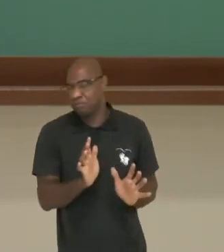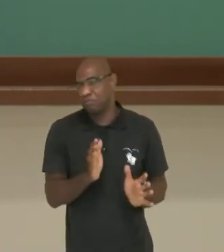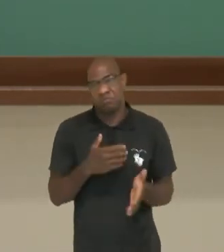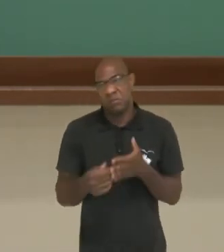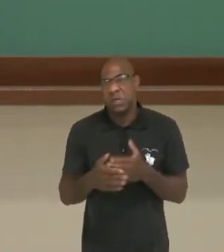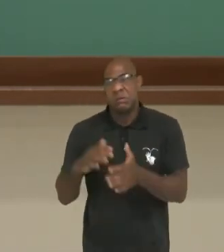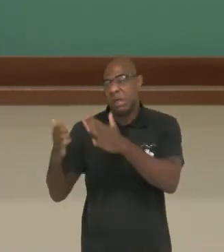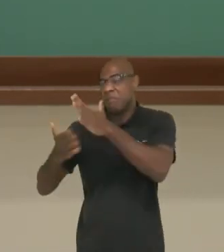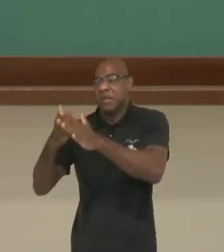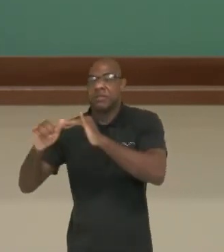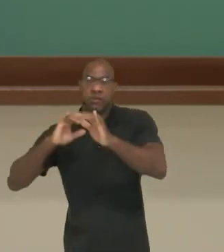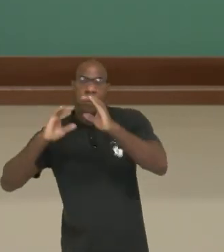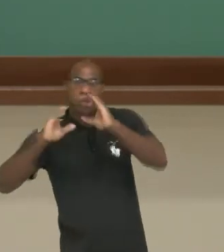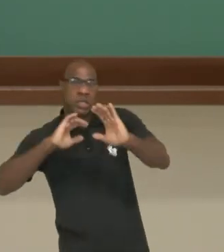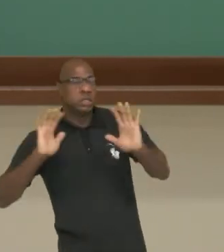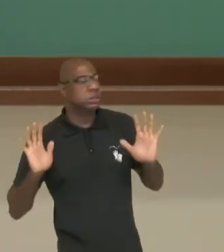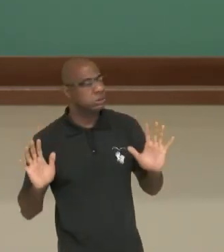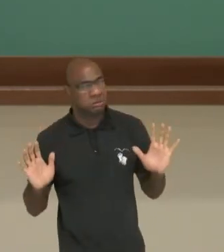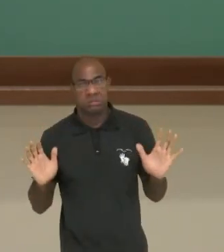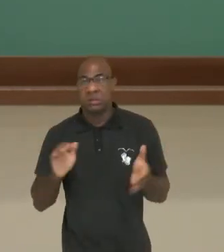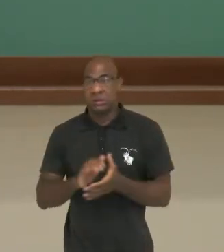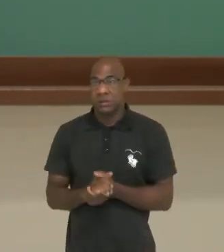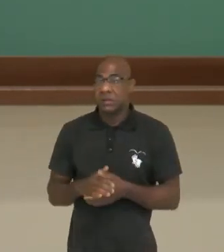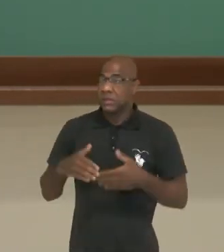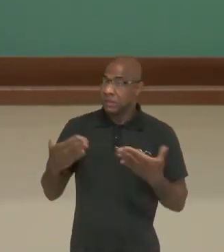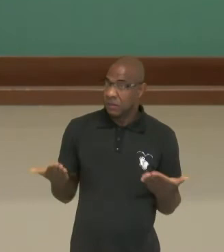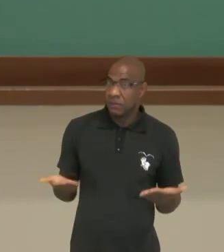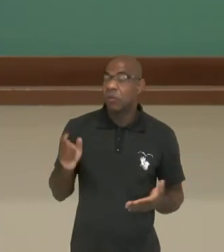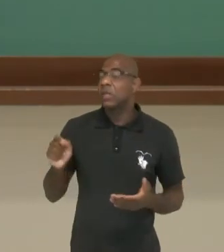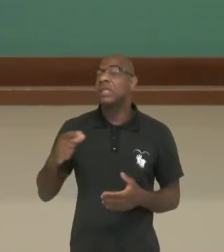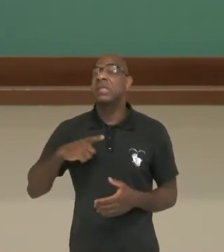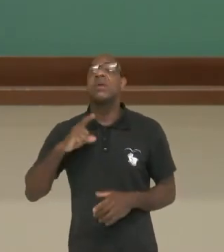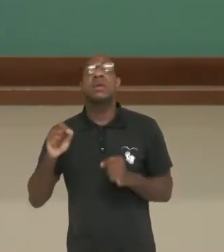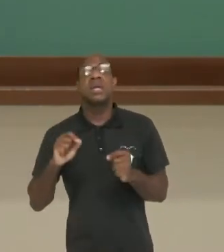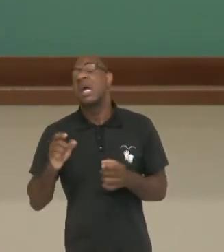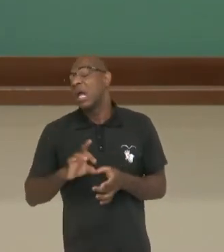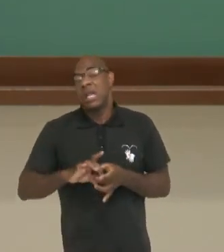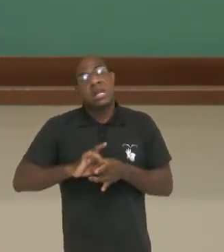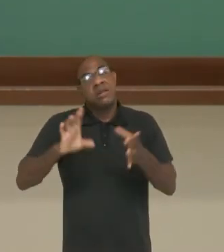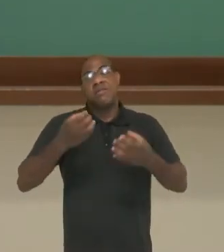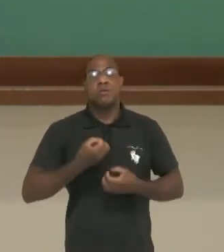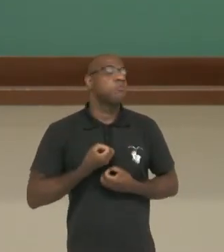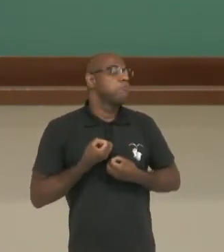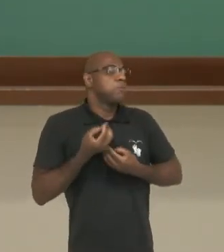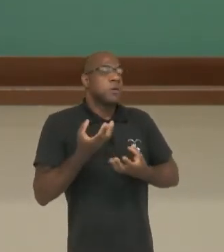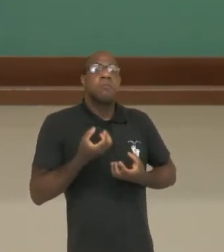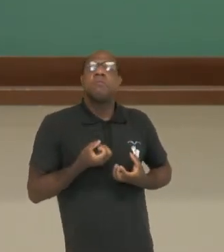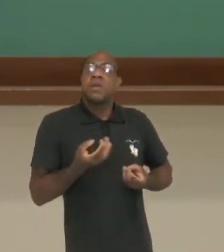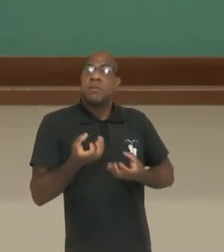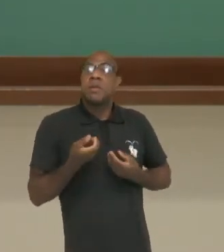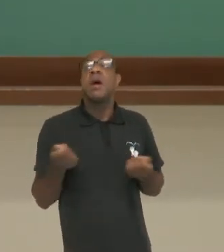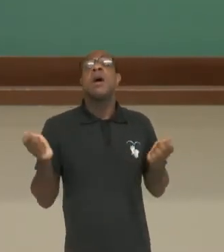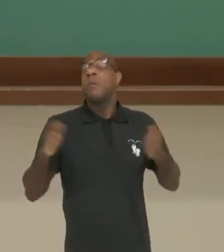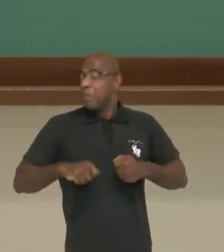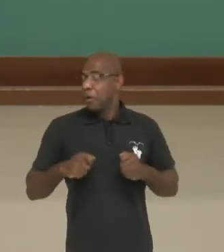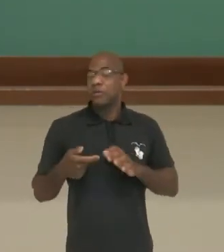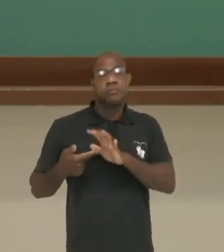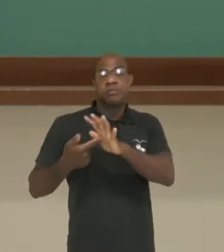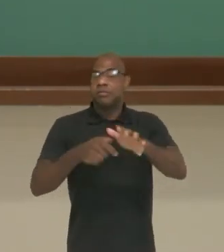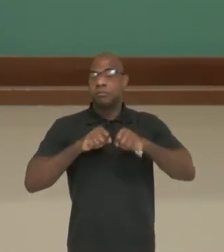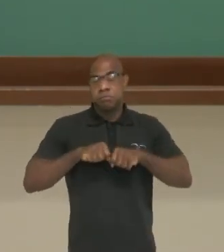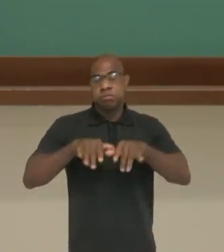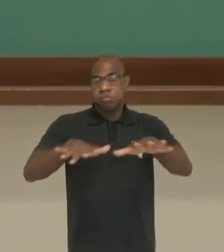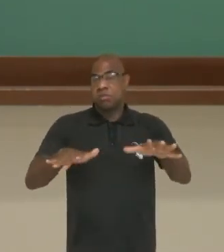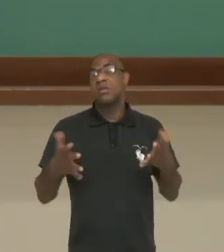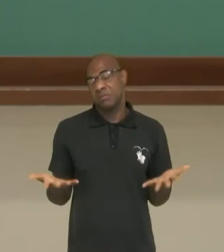comunicação, das suas chefias imediatas. Por quê? Porque ele tem aí a liberdade de expressão e pode, com certeza, estar exteriorizando